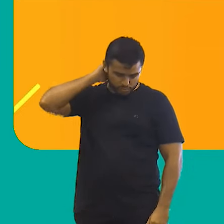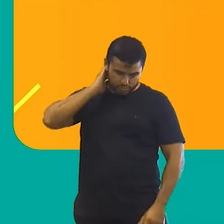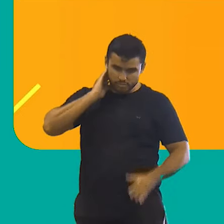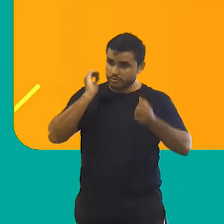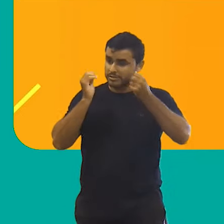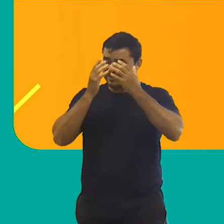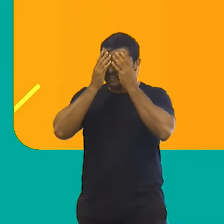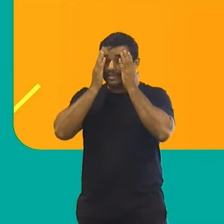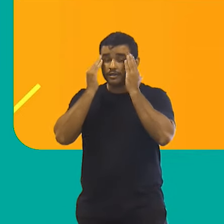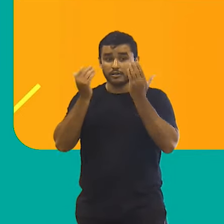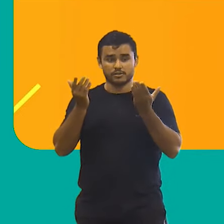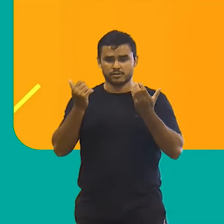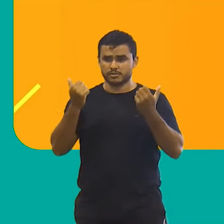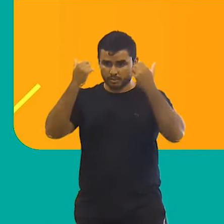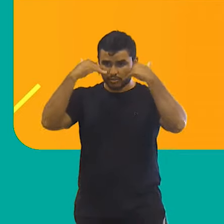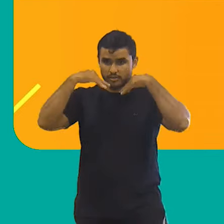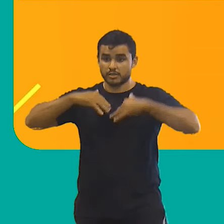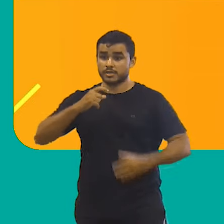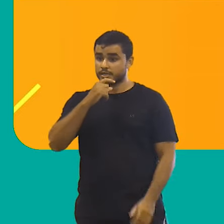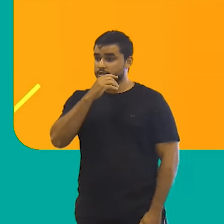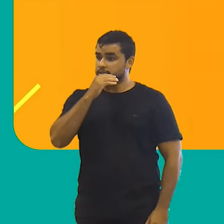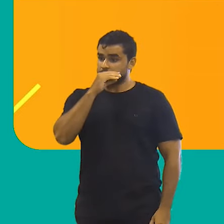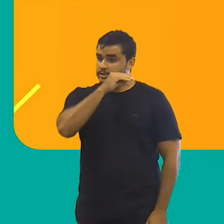está quente, né? Tá.